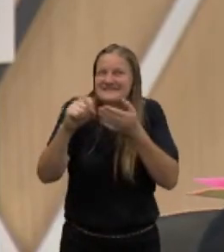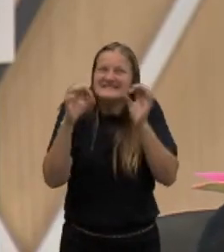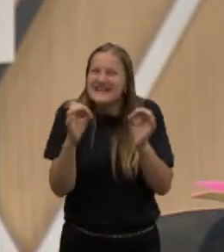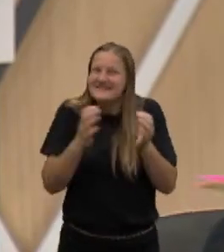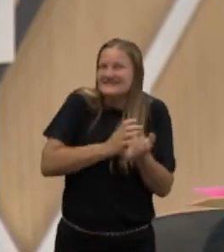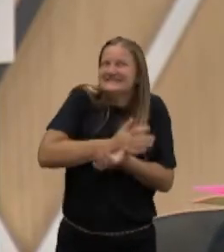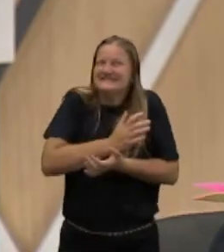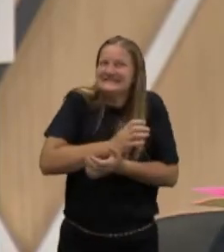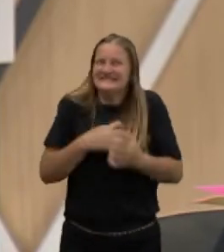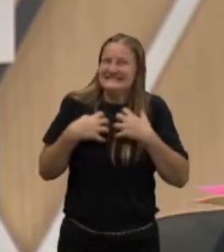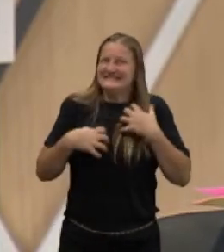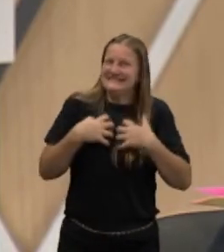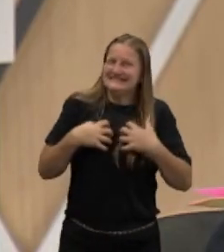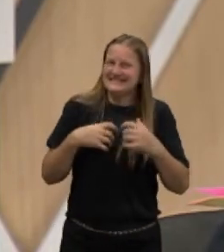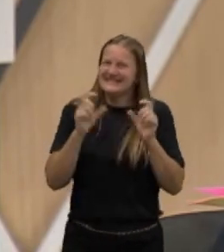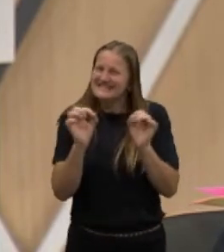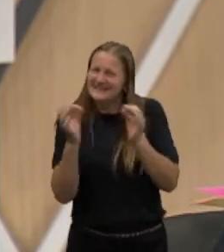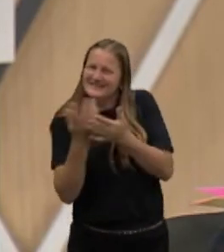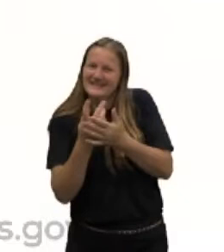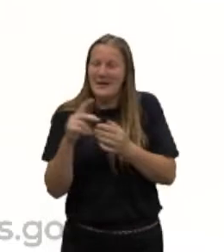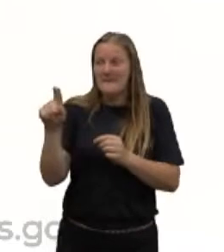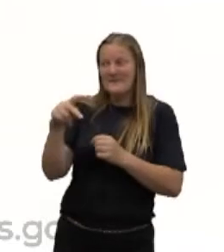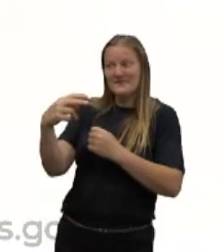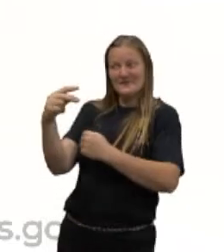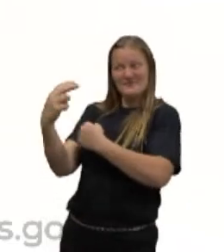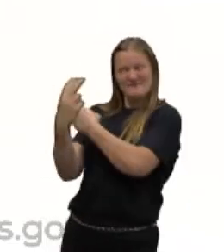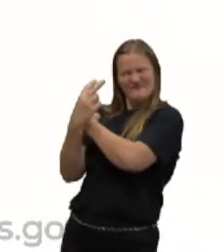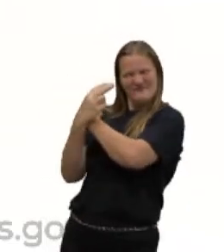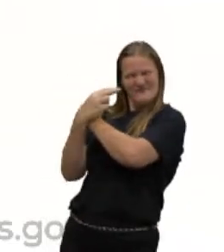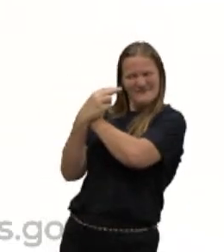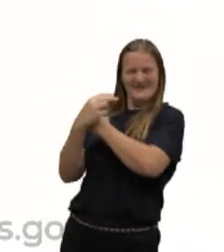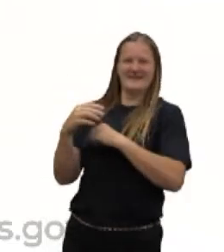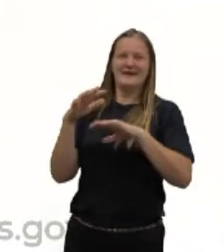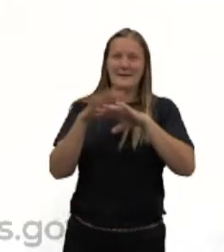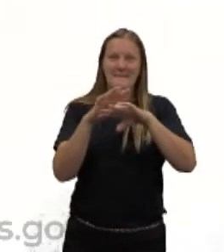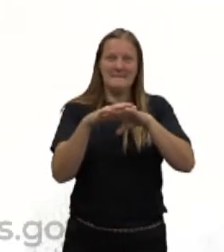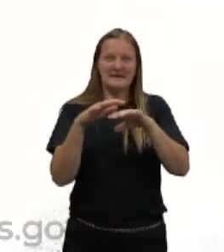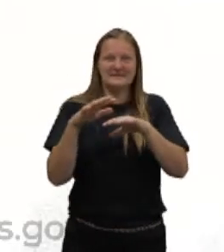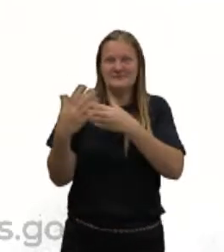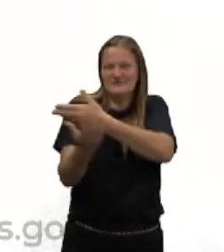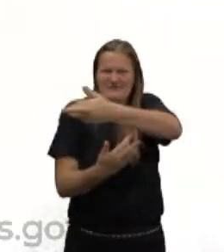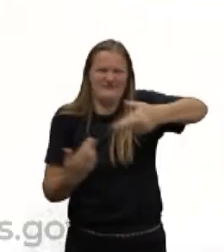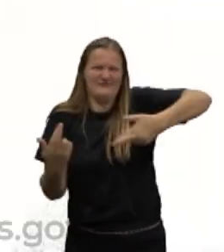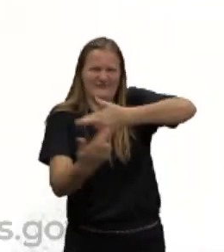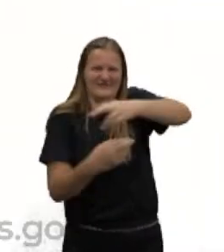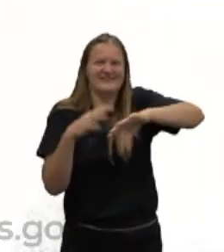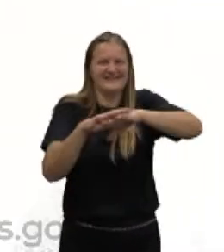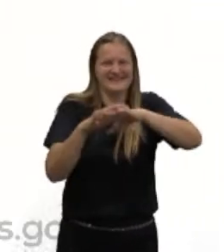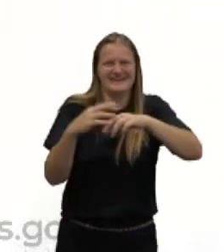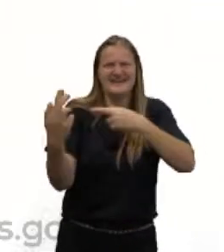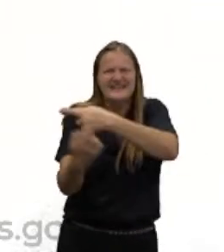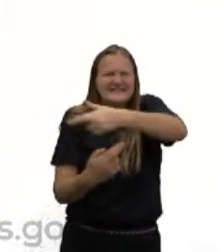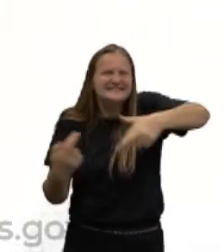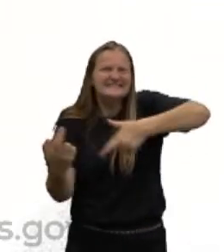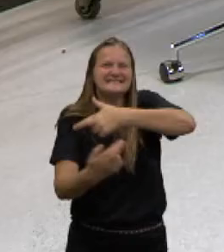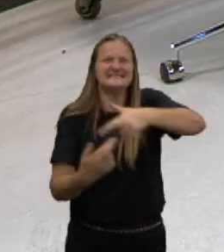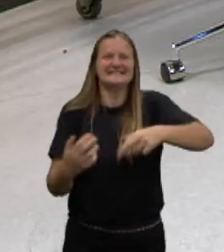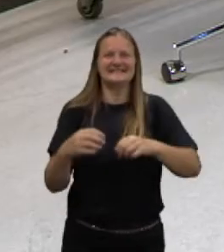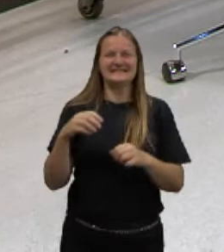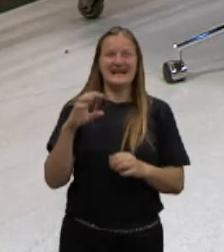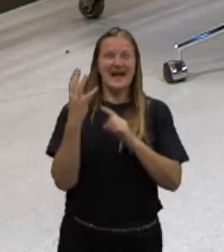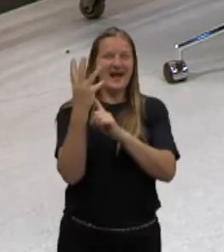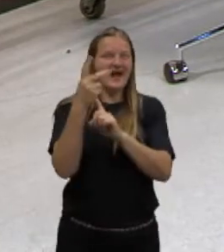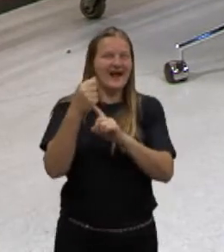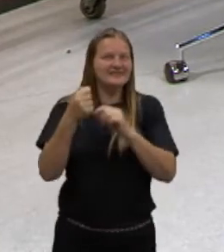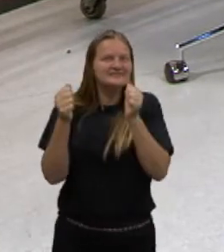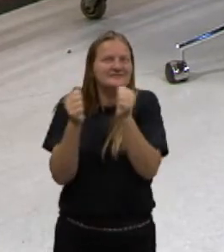Né? Porque, né? Agora sim, ó, a Kátia já está me envolvendo no mundo dela, então eu estou vendo matemática em tudo. E